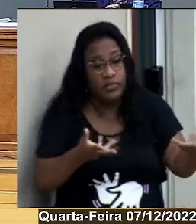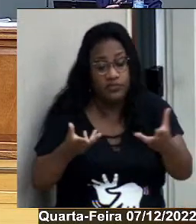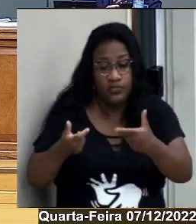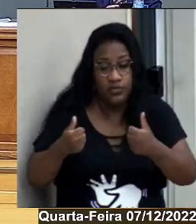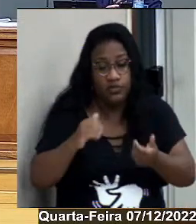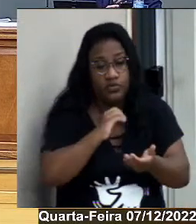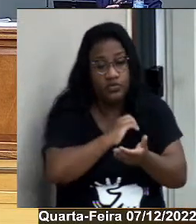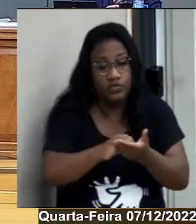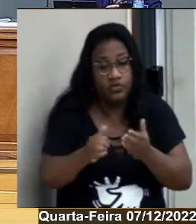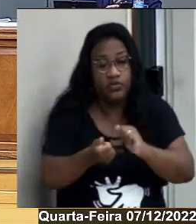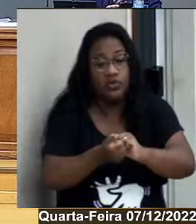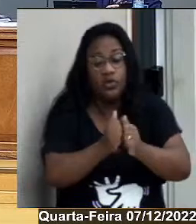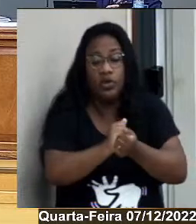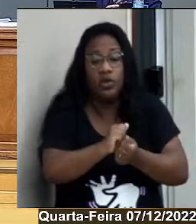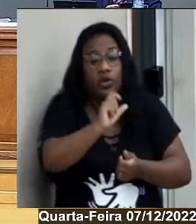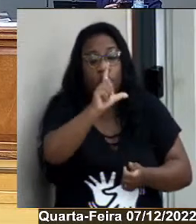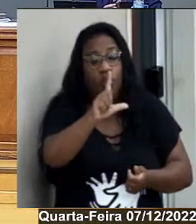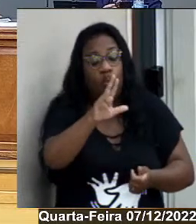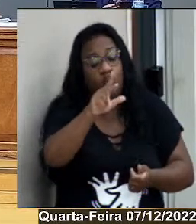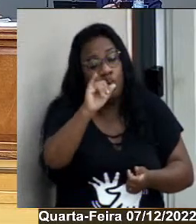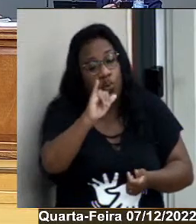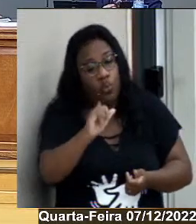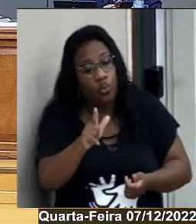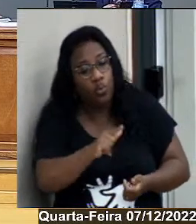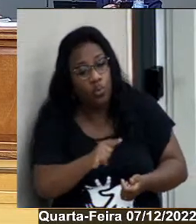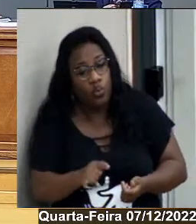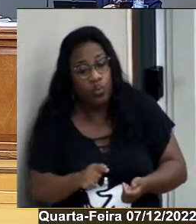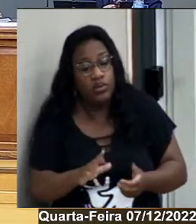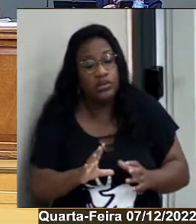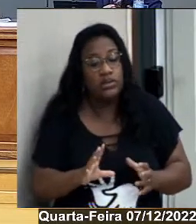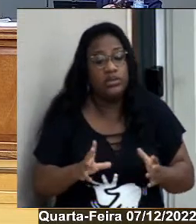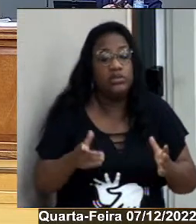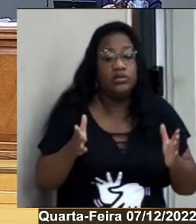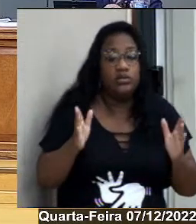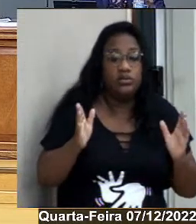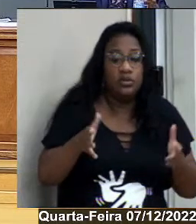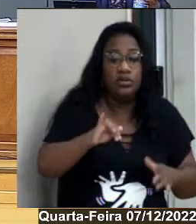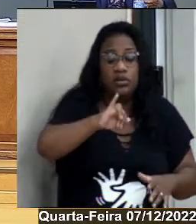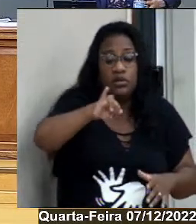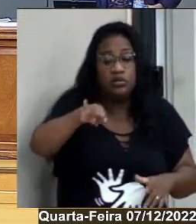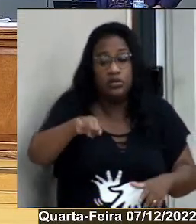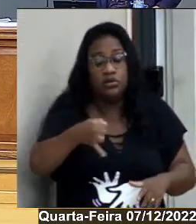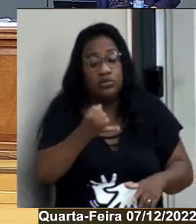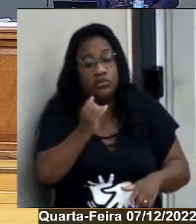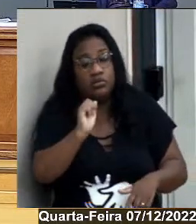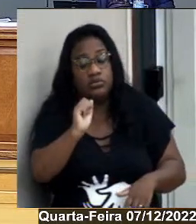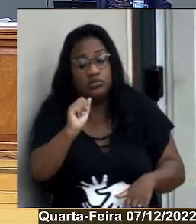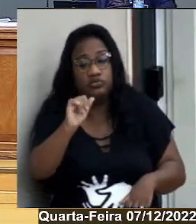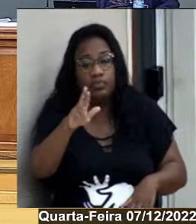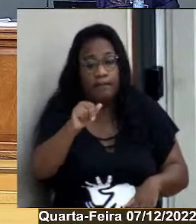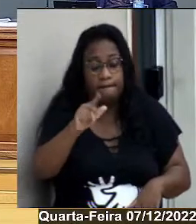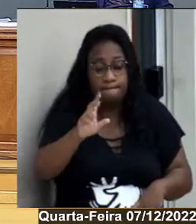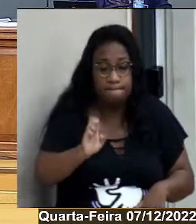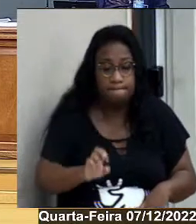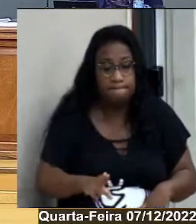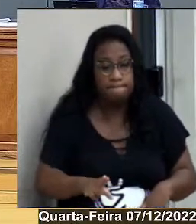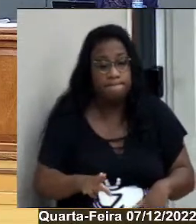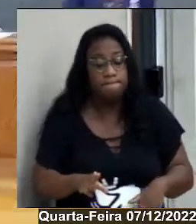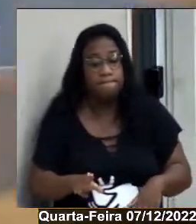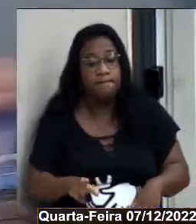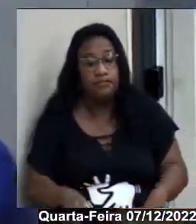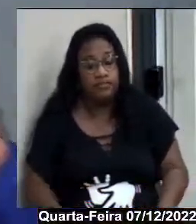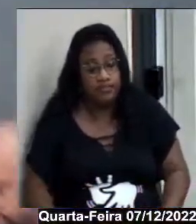nosso secretário de esporte, senhor Luiz do Depósito, e também vereador licenciado dessa casa, senhor Jair do PL e demais lideranças que aqui